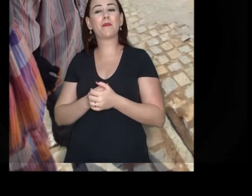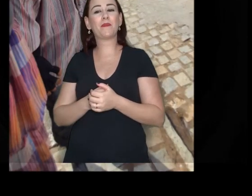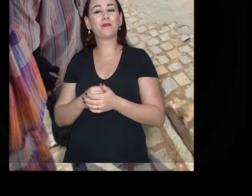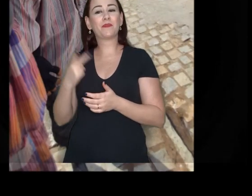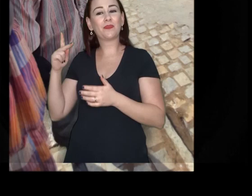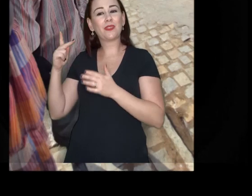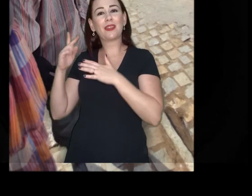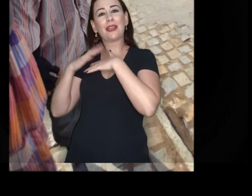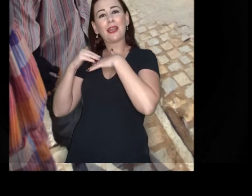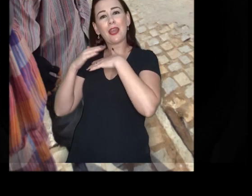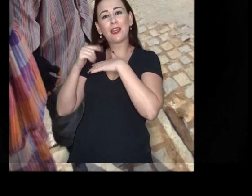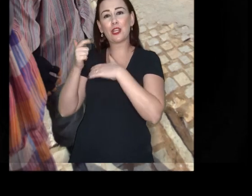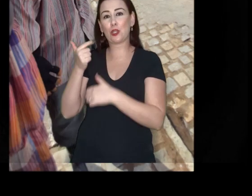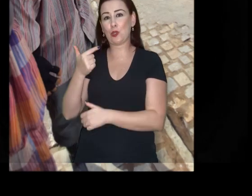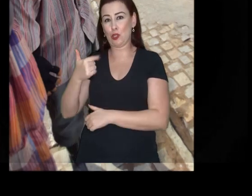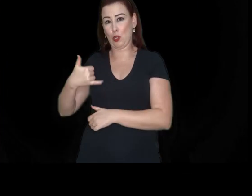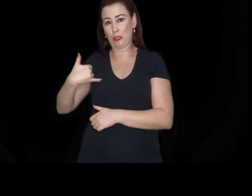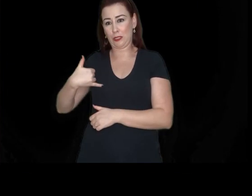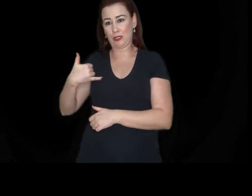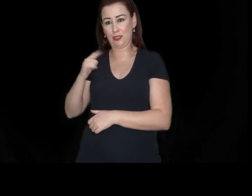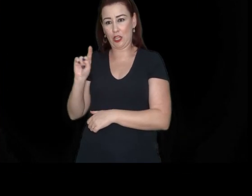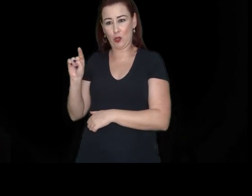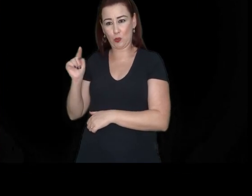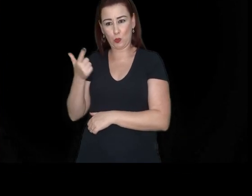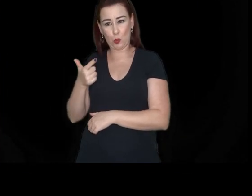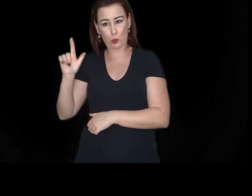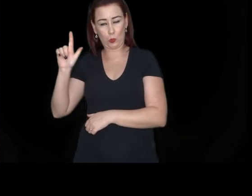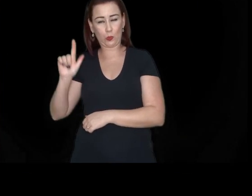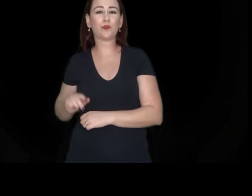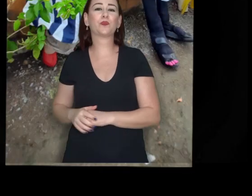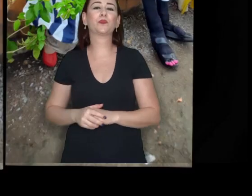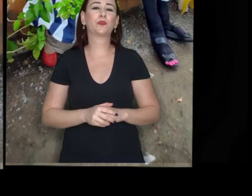querido, que tem 12 anos.